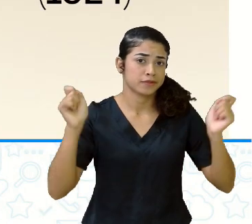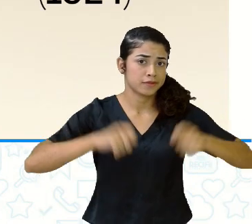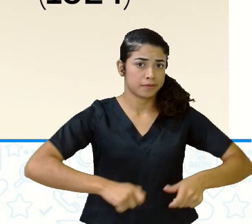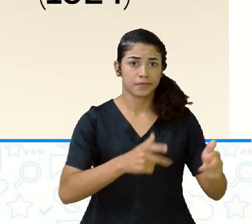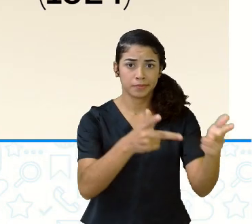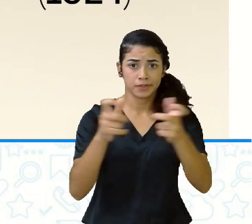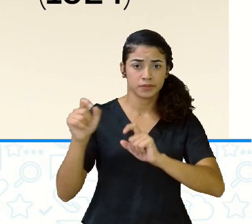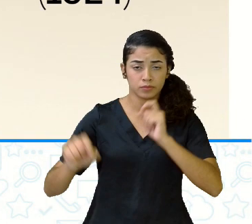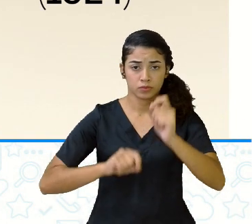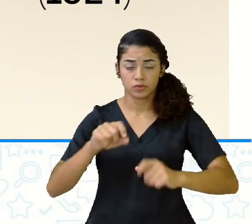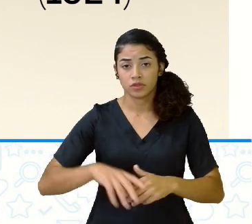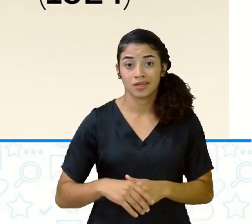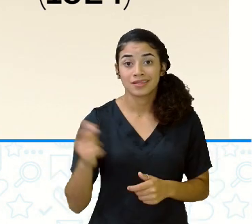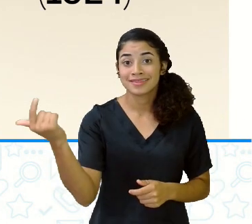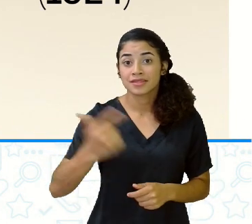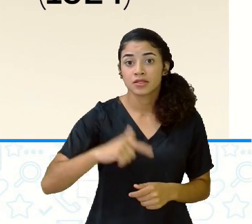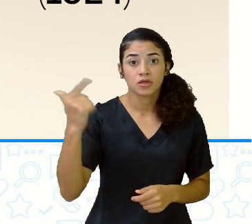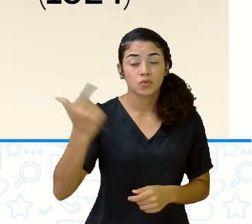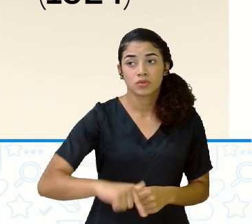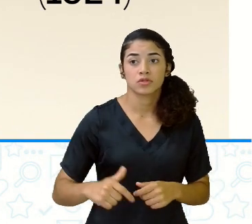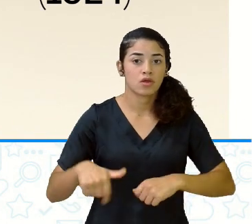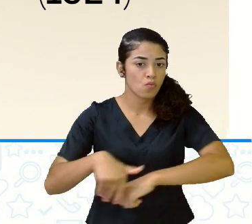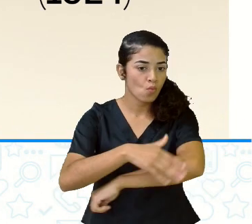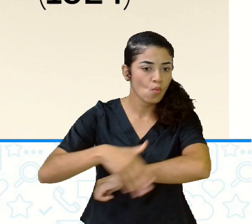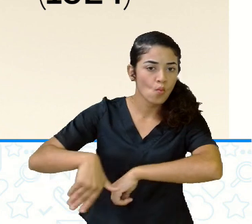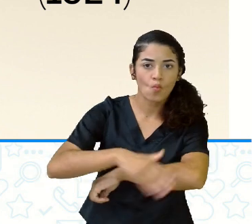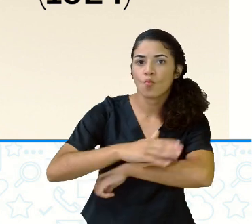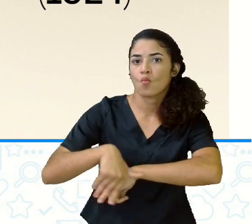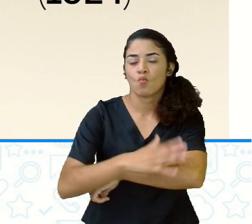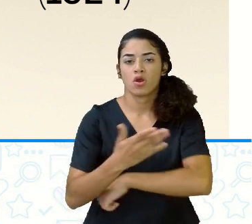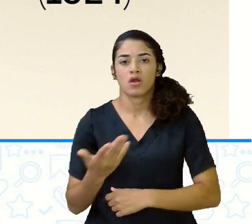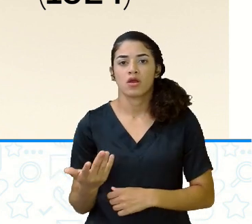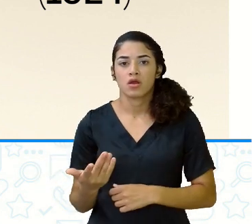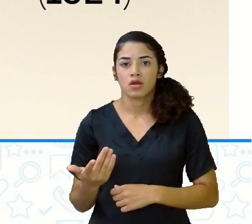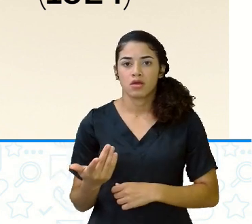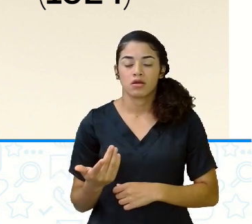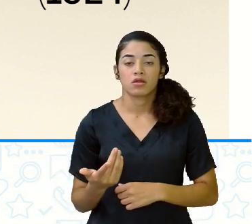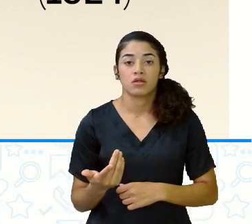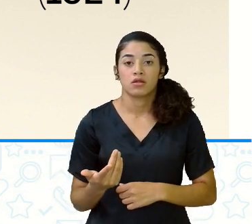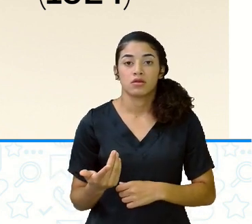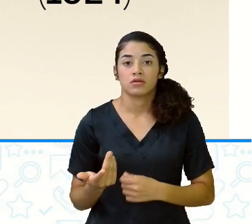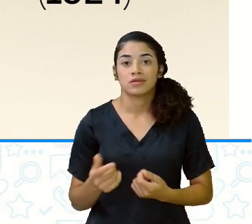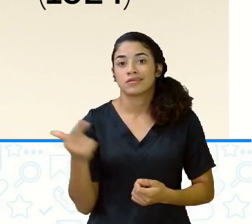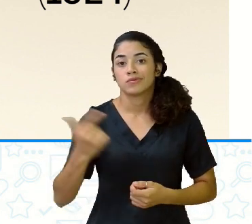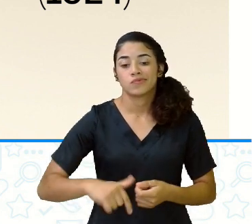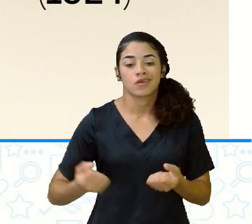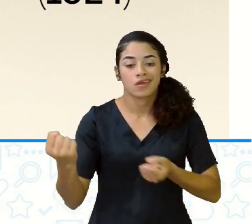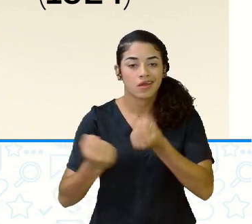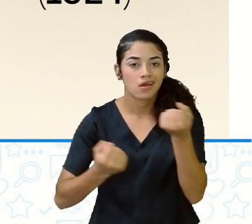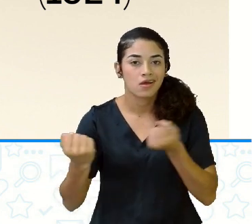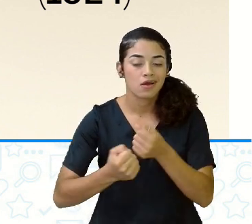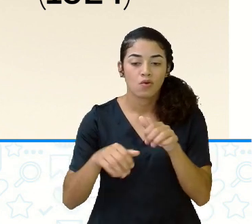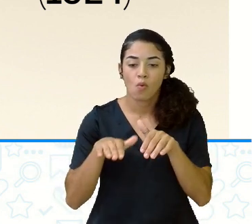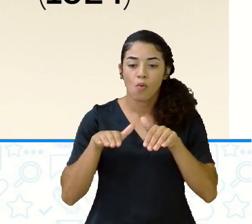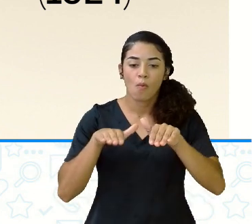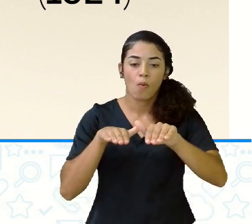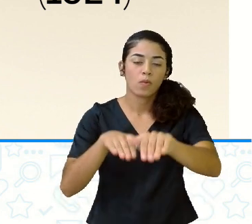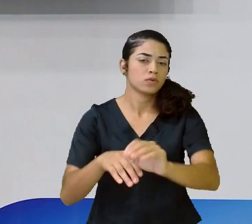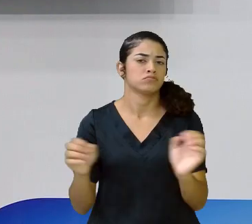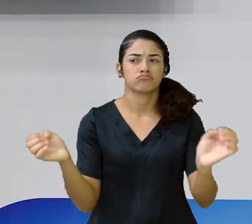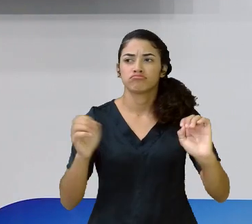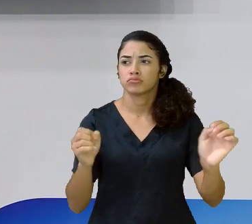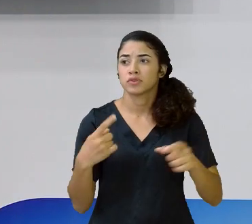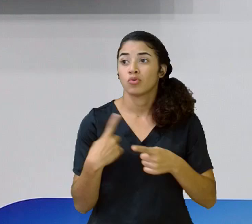que não tem o quê? Não tem via, não tem ruas asfaltadas, não tem carros passando nem nada, porque também, ó,